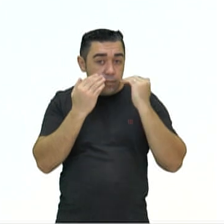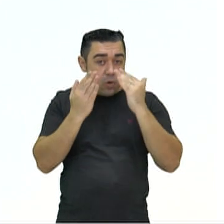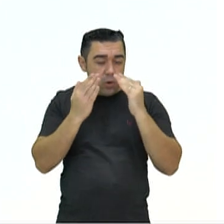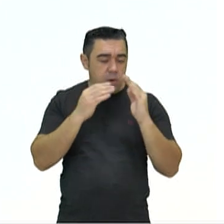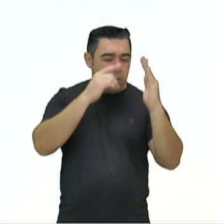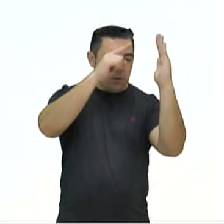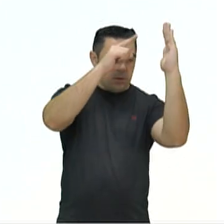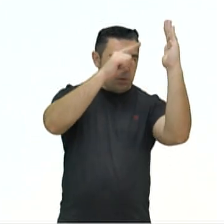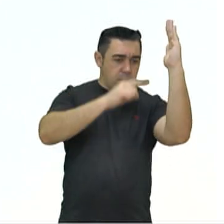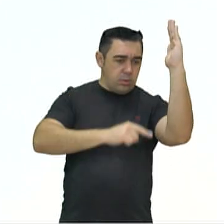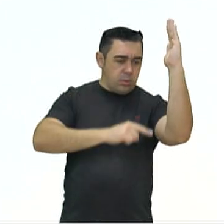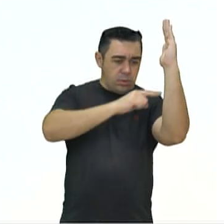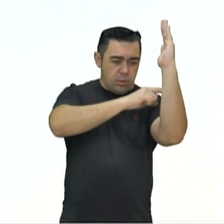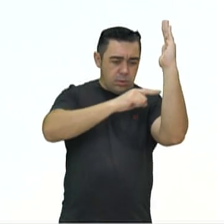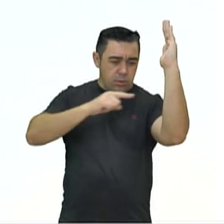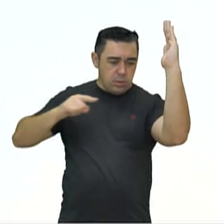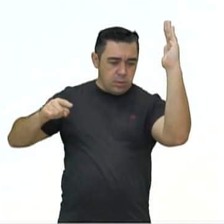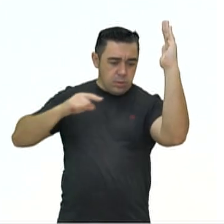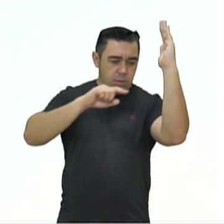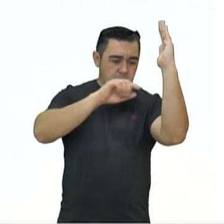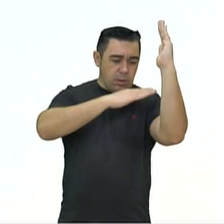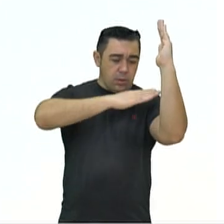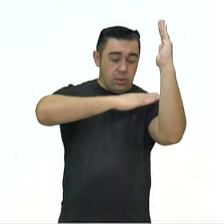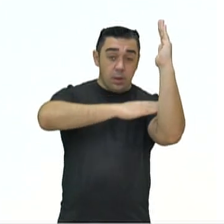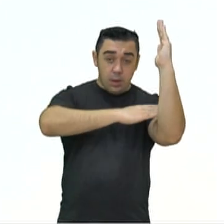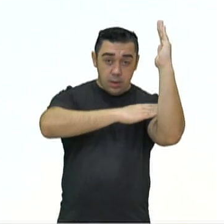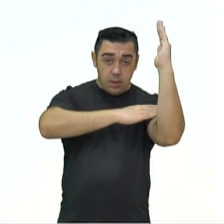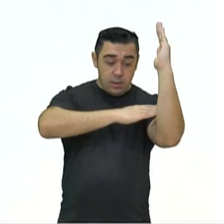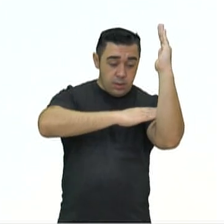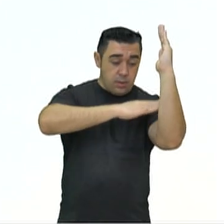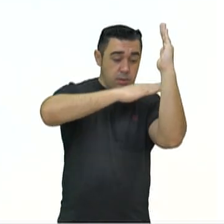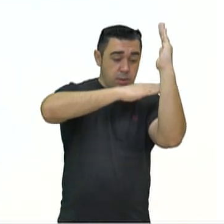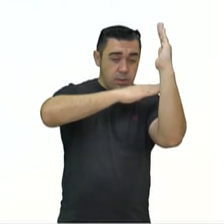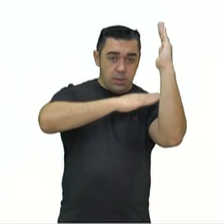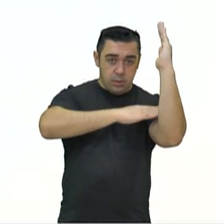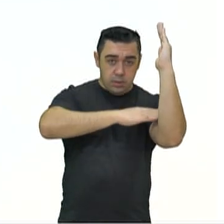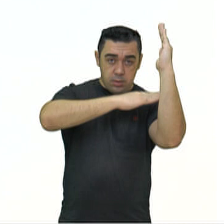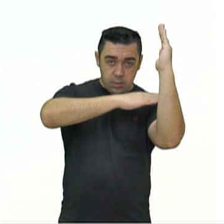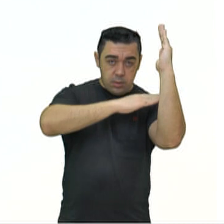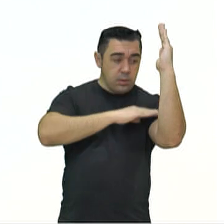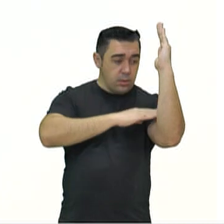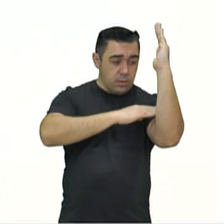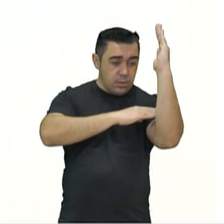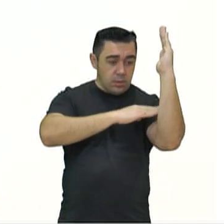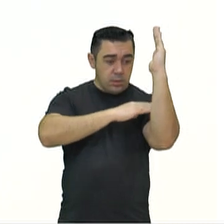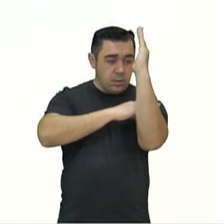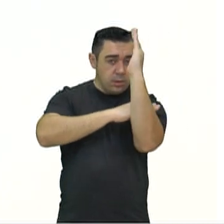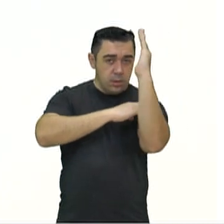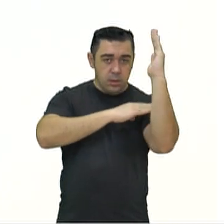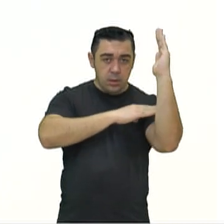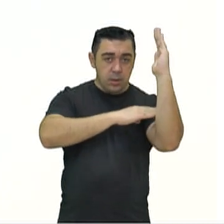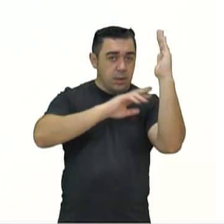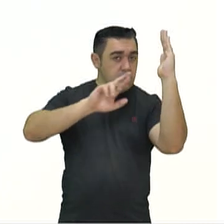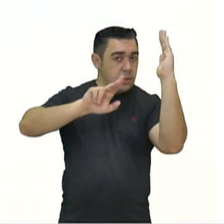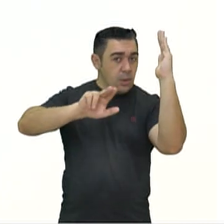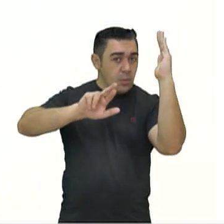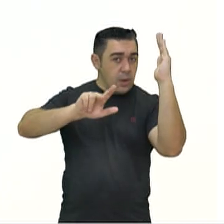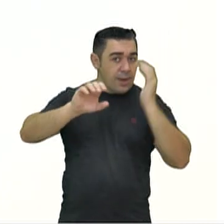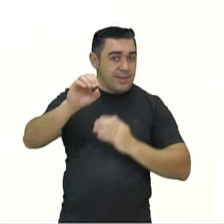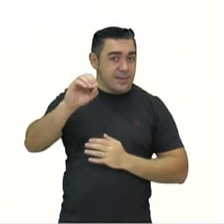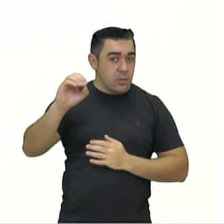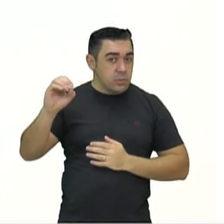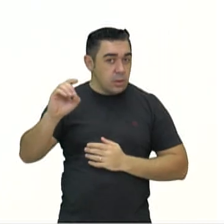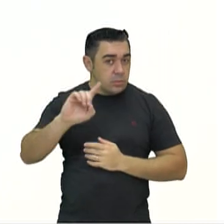do centro. Por isso que eu coloquei aqui que as coordenadas do centro têm outros valores que não são 0, 0, tá? Então, vão ter